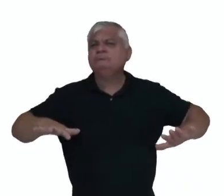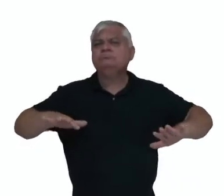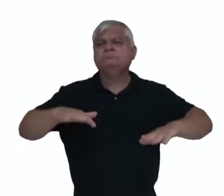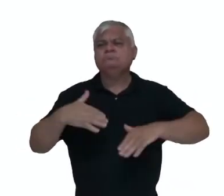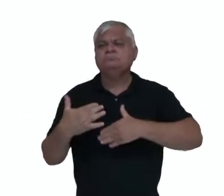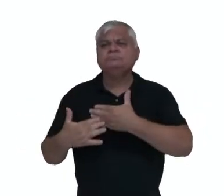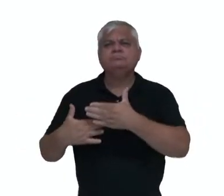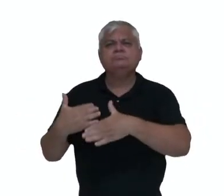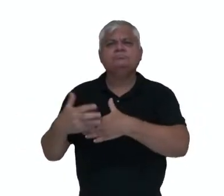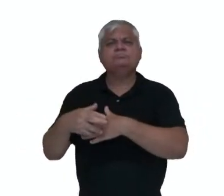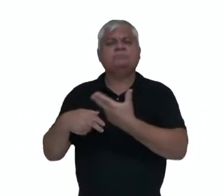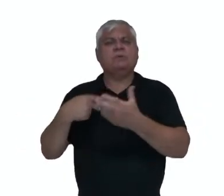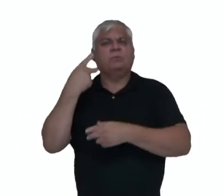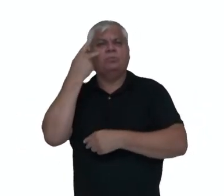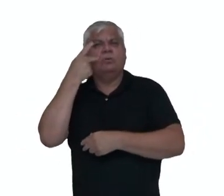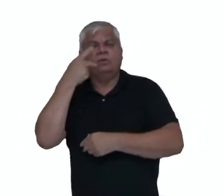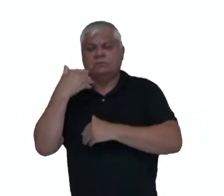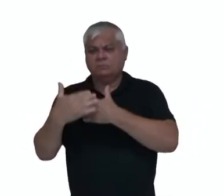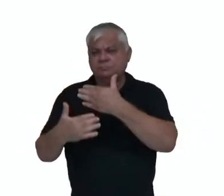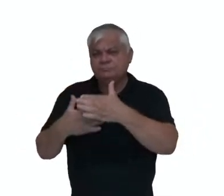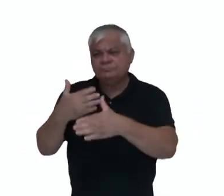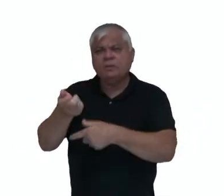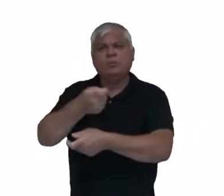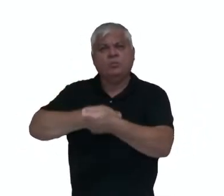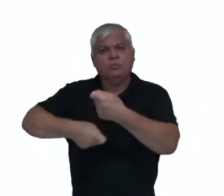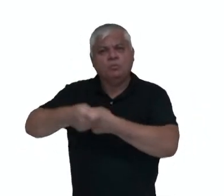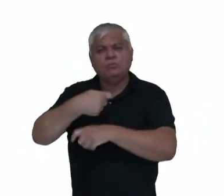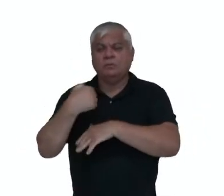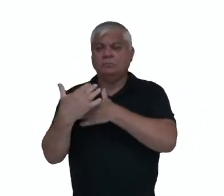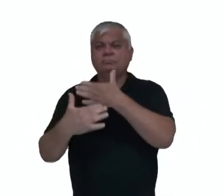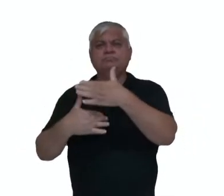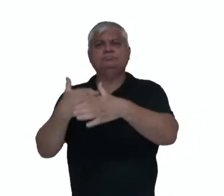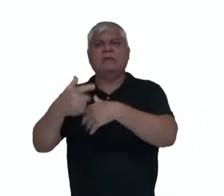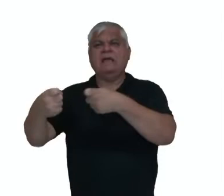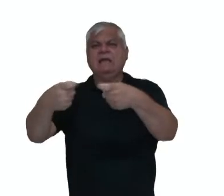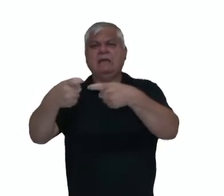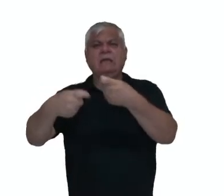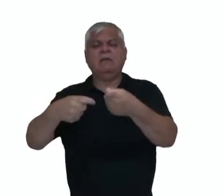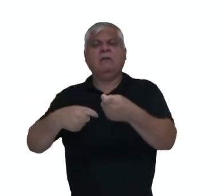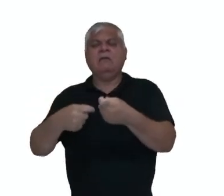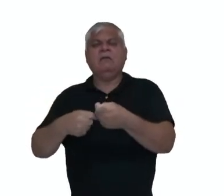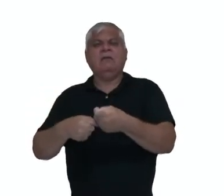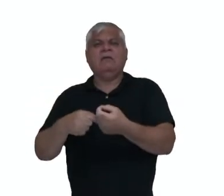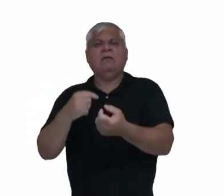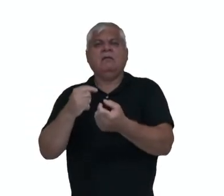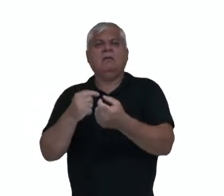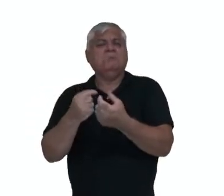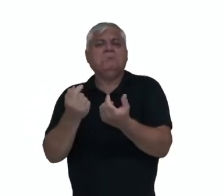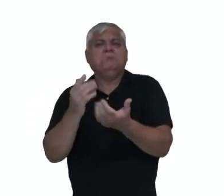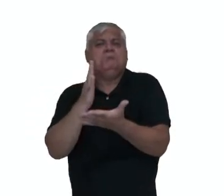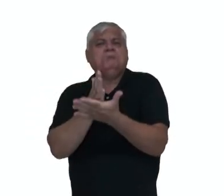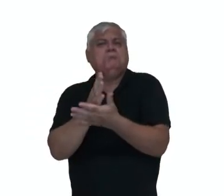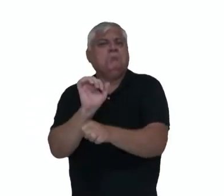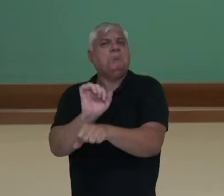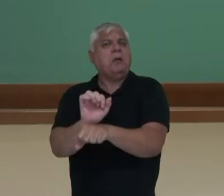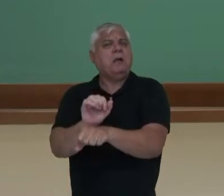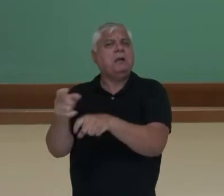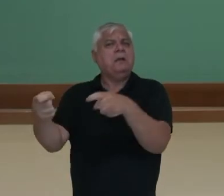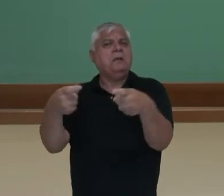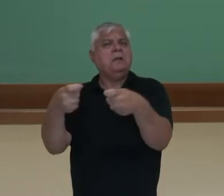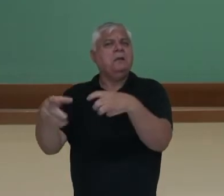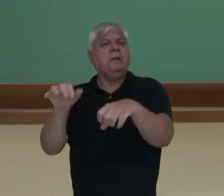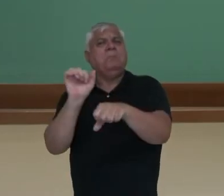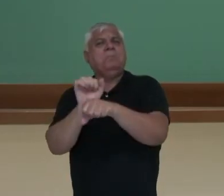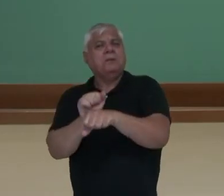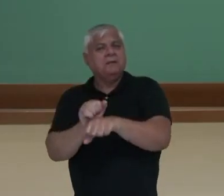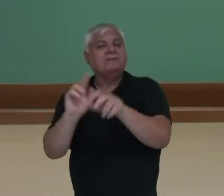político, econômico, né, do império e a ausência de grandes guerras. Então, ao longo da sua história, né, principalmente a